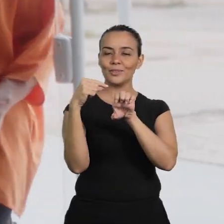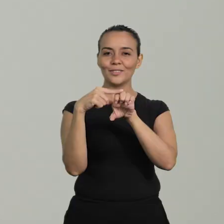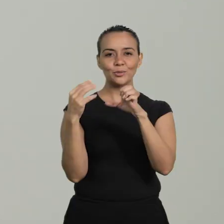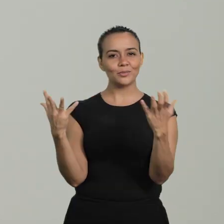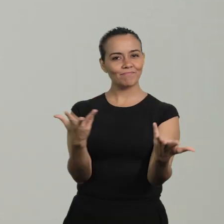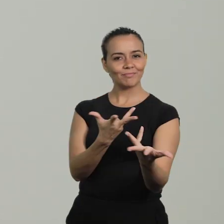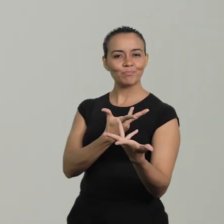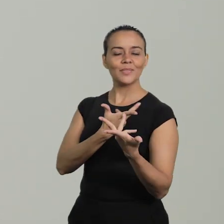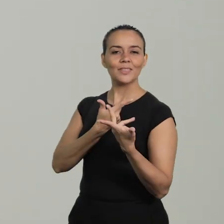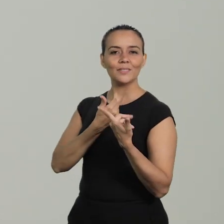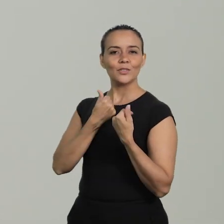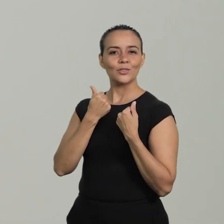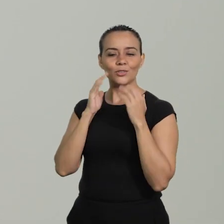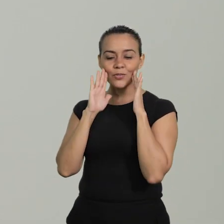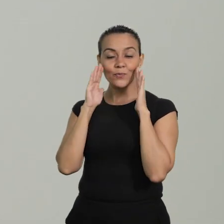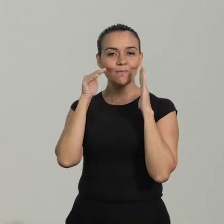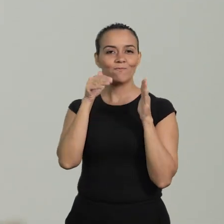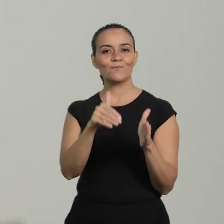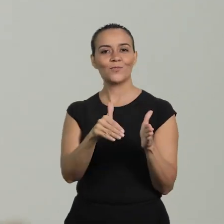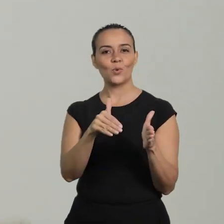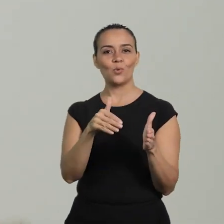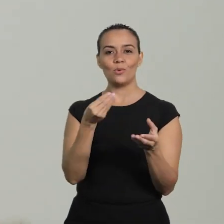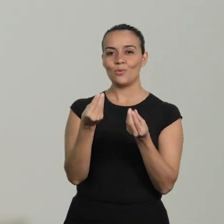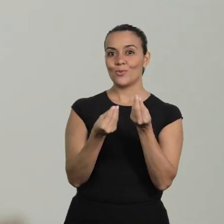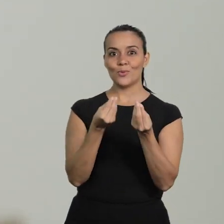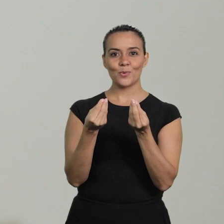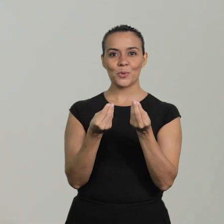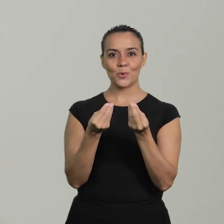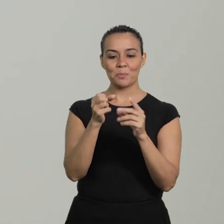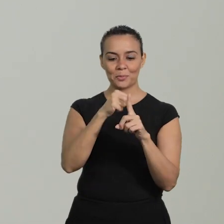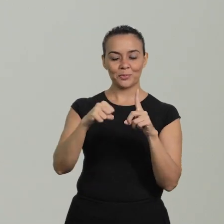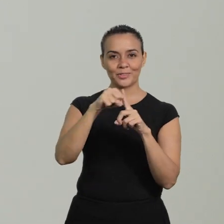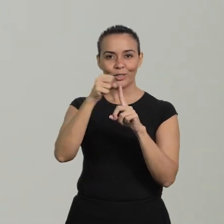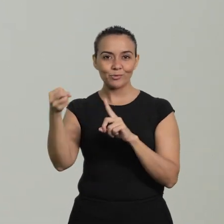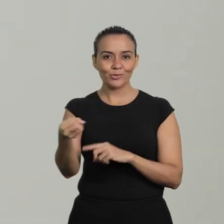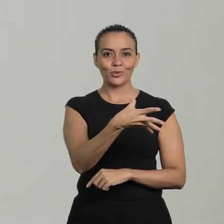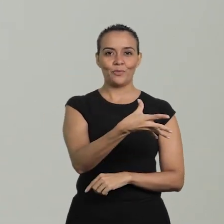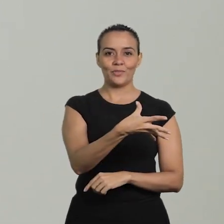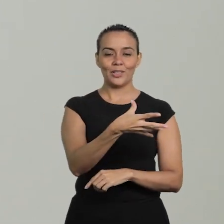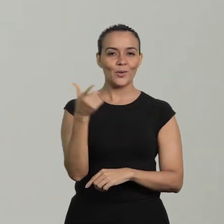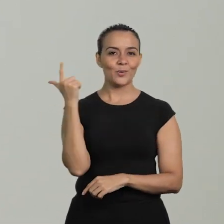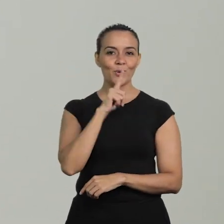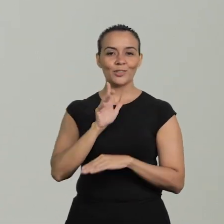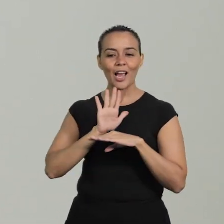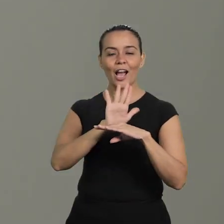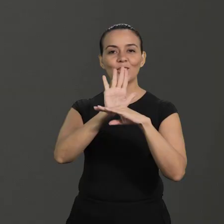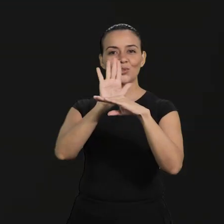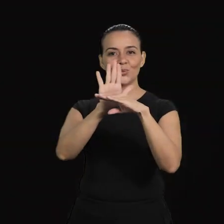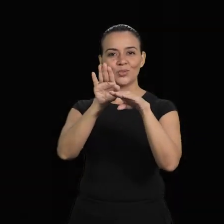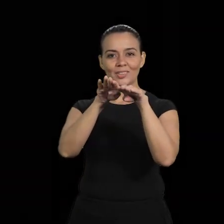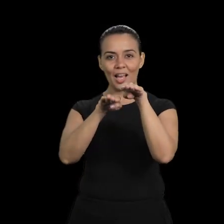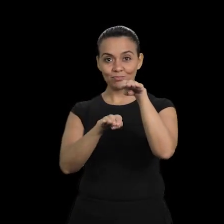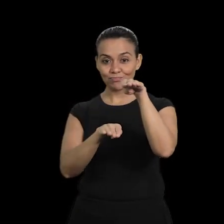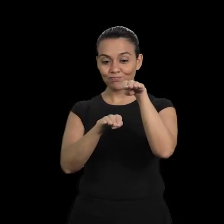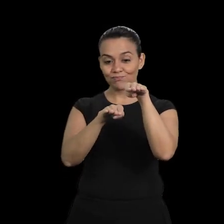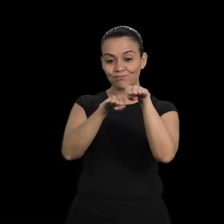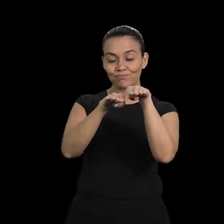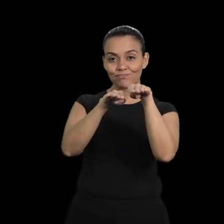maravilhosas focadas em olhar como inovação social pode contribuir para a redução da desigualdade